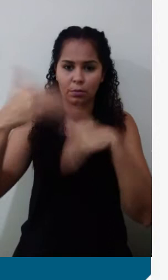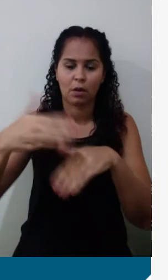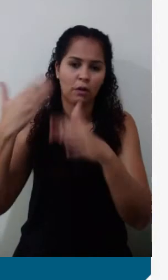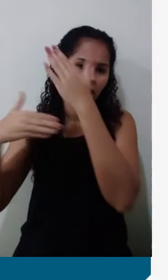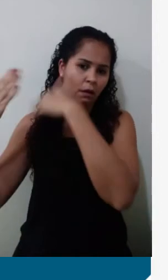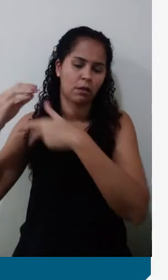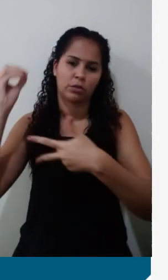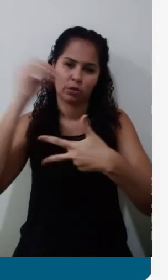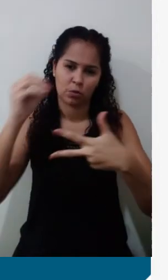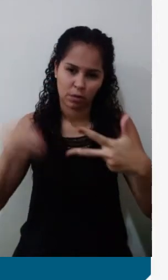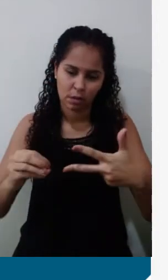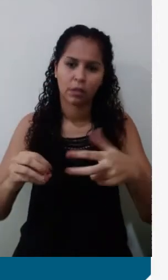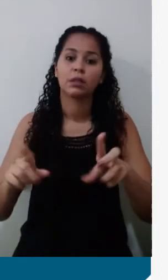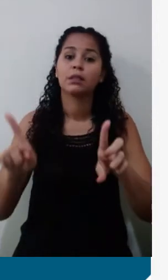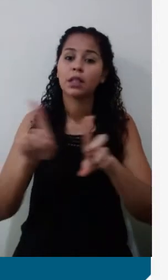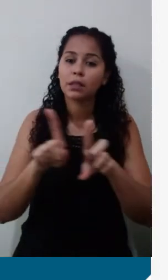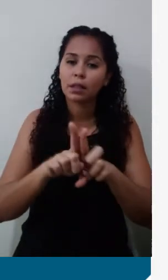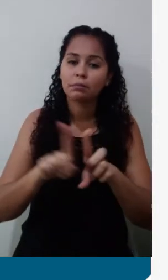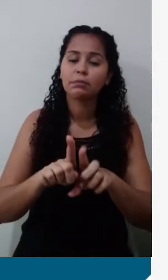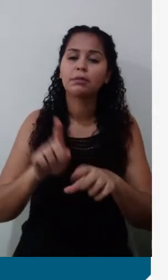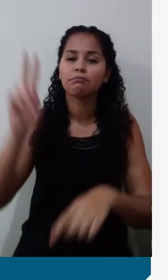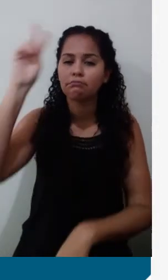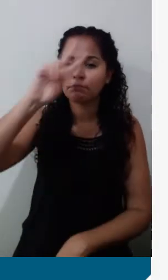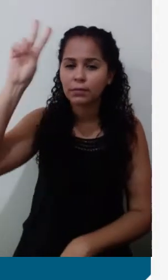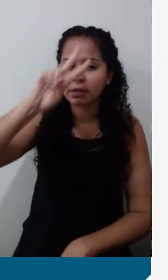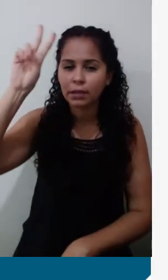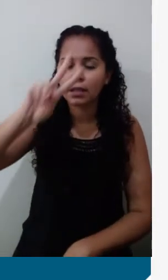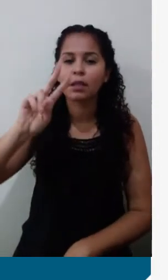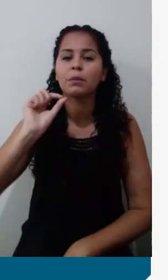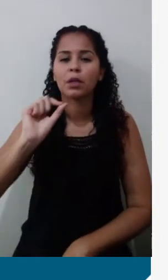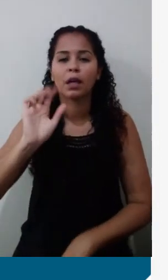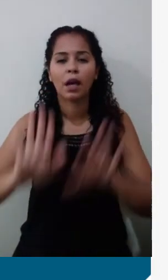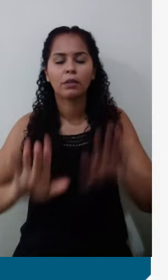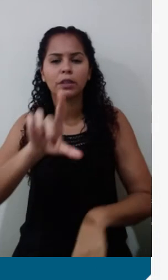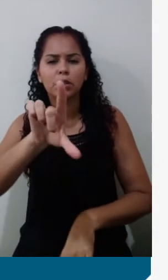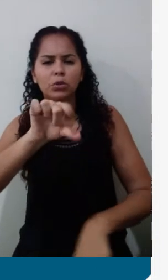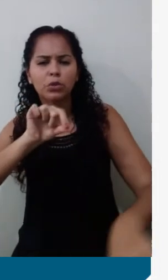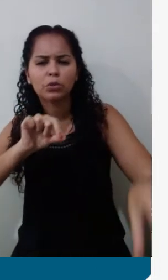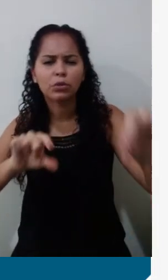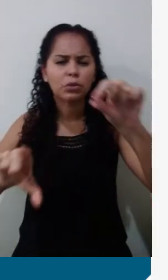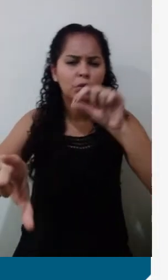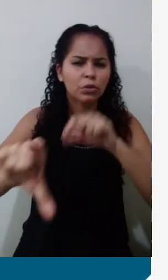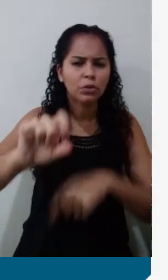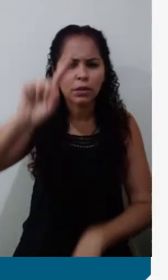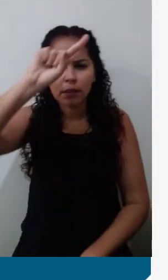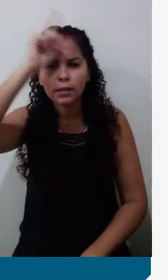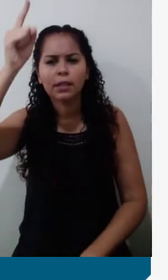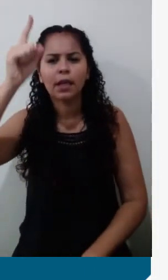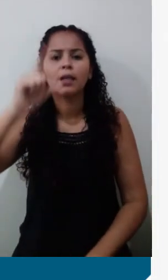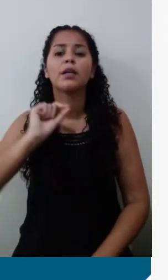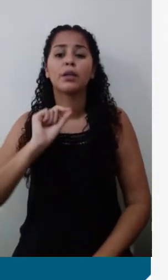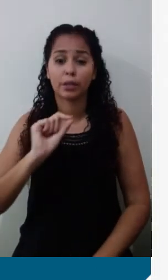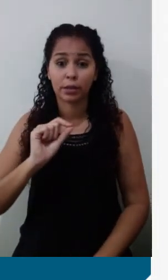é a folha de redação. E também para reforçar que, muitas vezes, a seleção de ideias vem